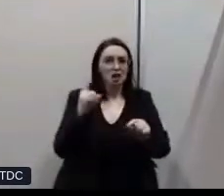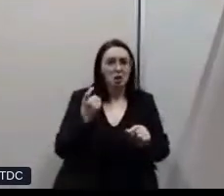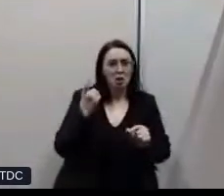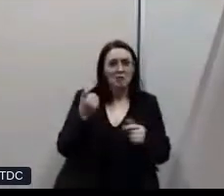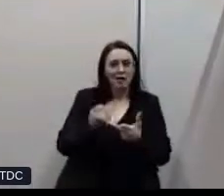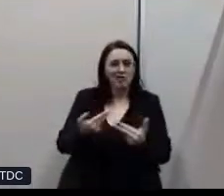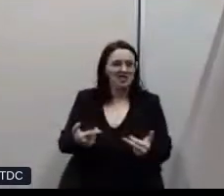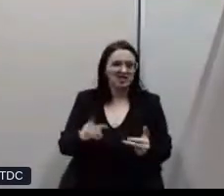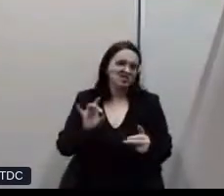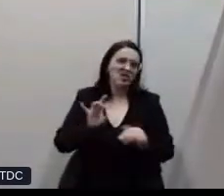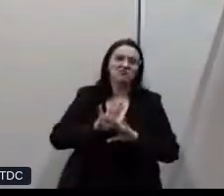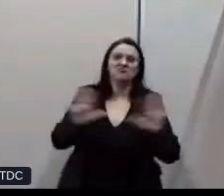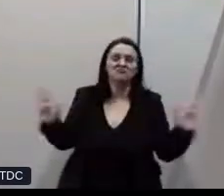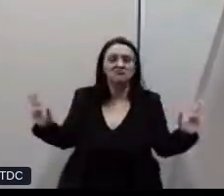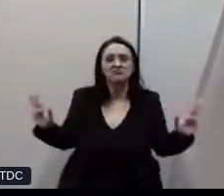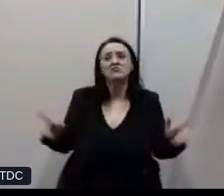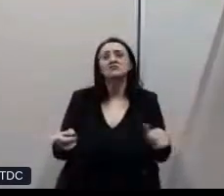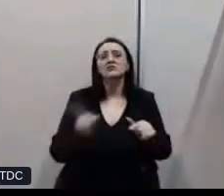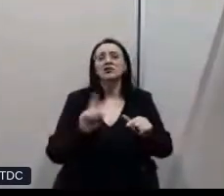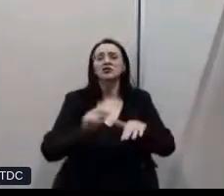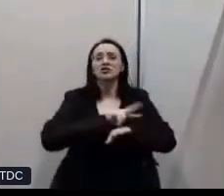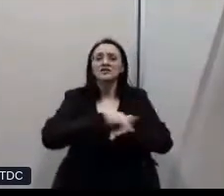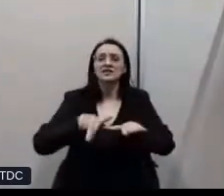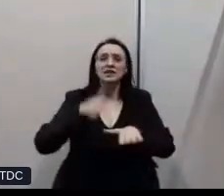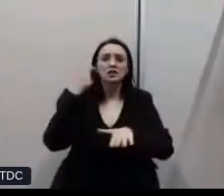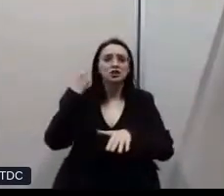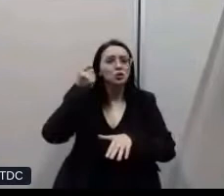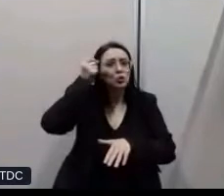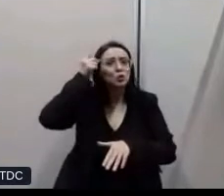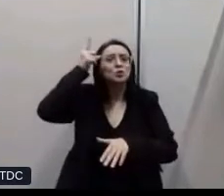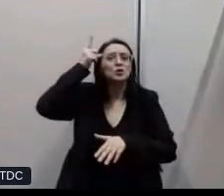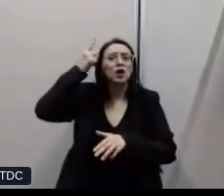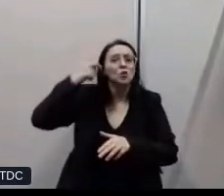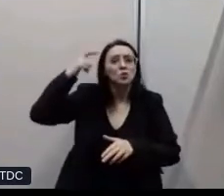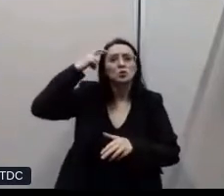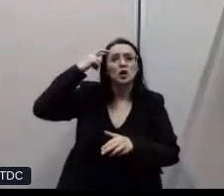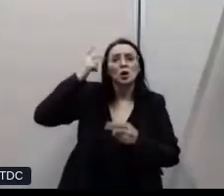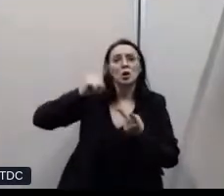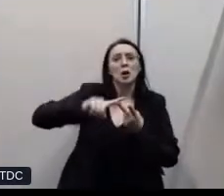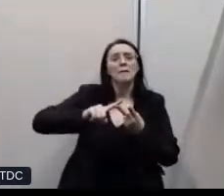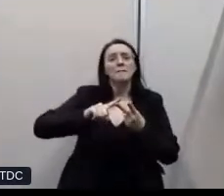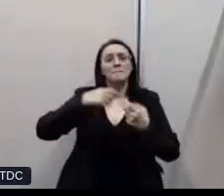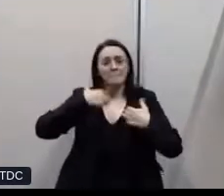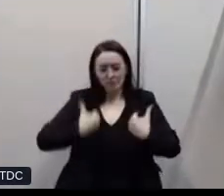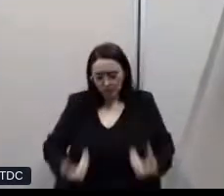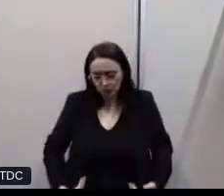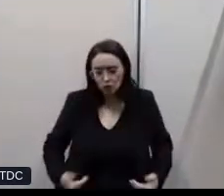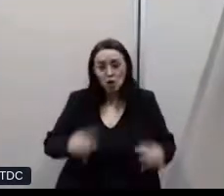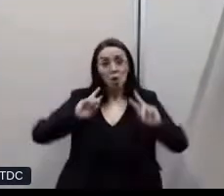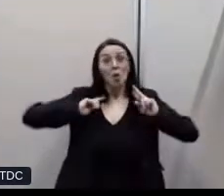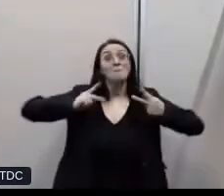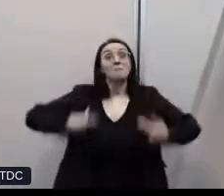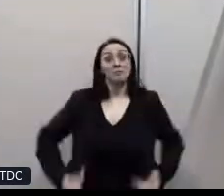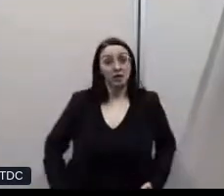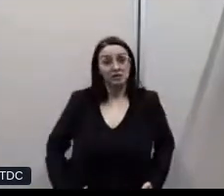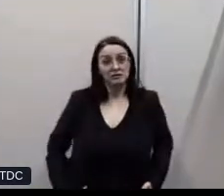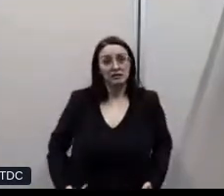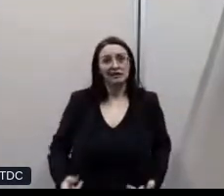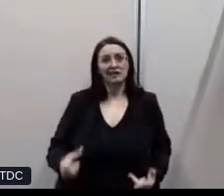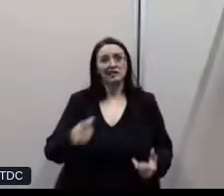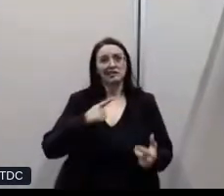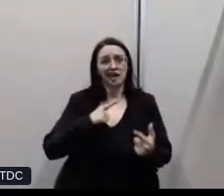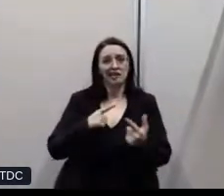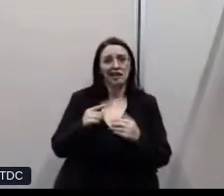coisa singular. Então, a gente tem diversidade cultural, biológica. Quando a gente está falando em diversidade humana, a gente tem vários níveis,